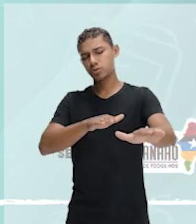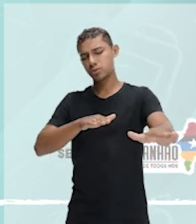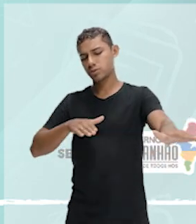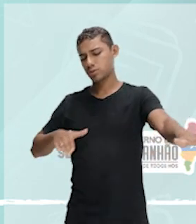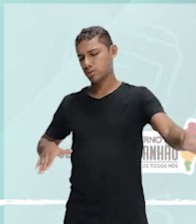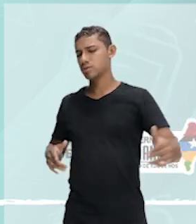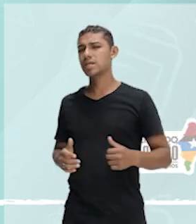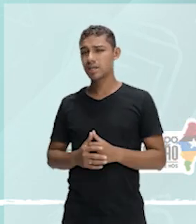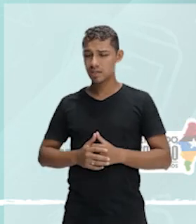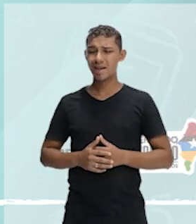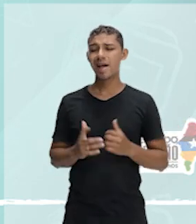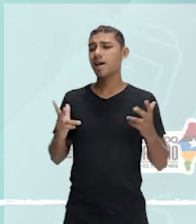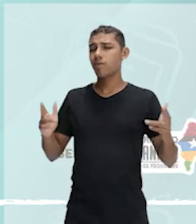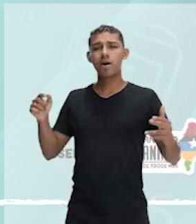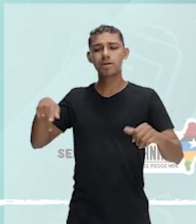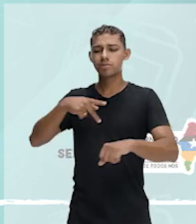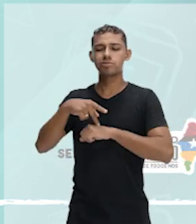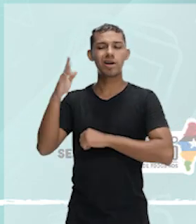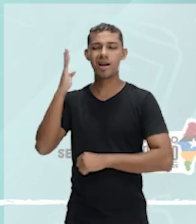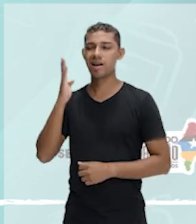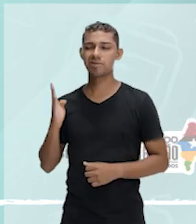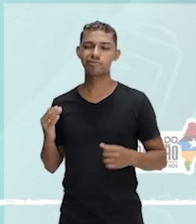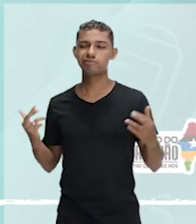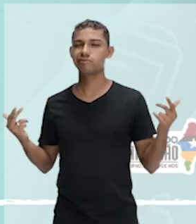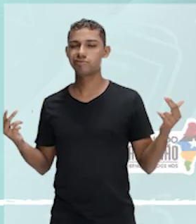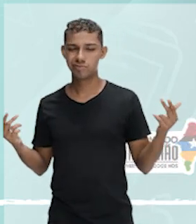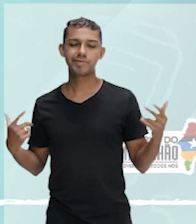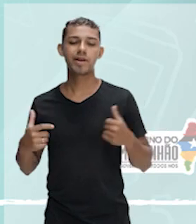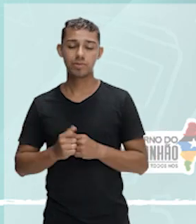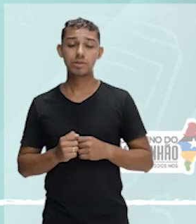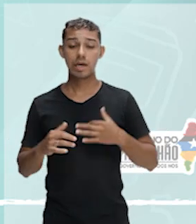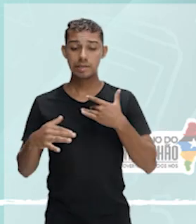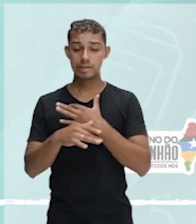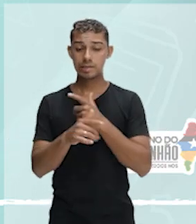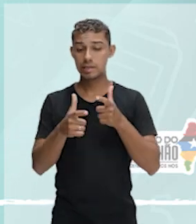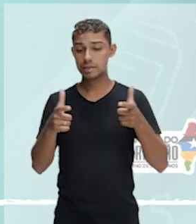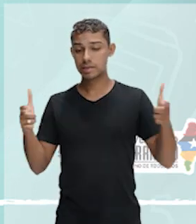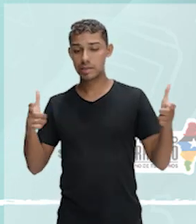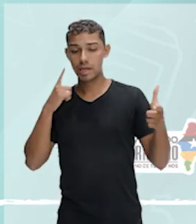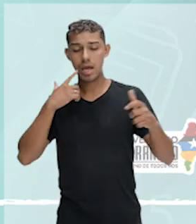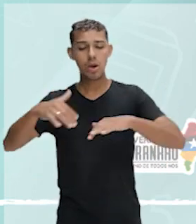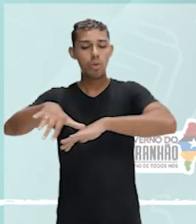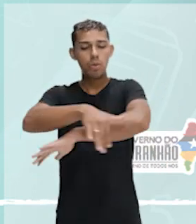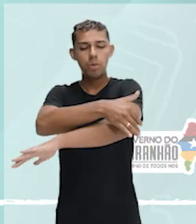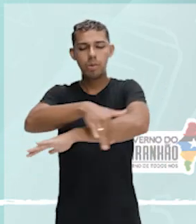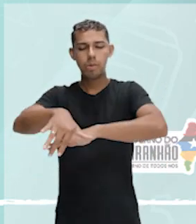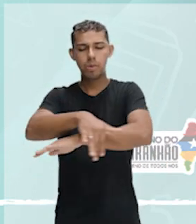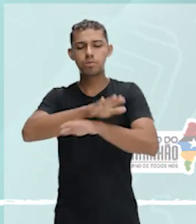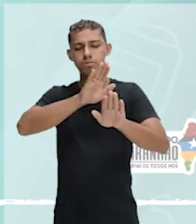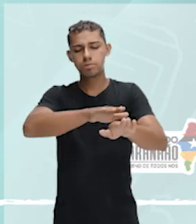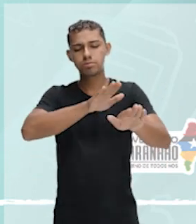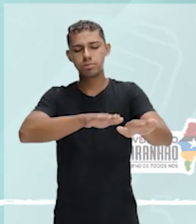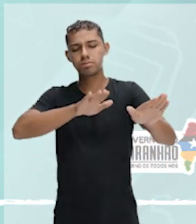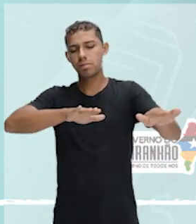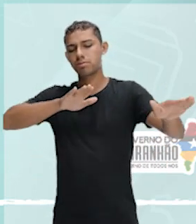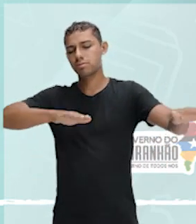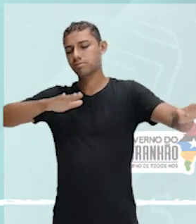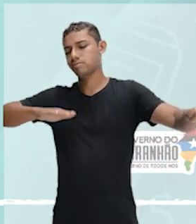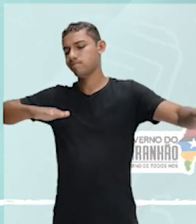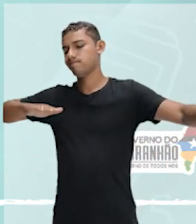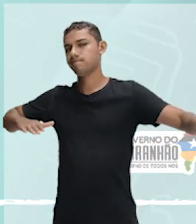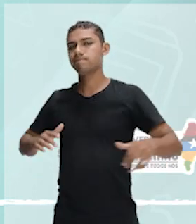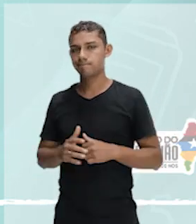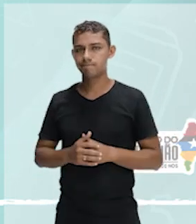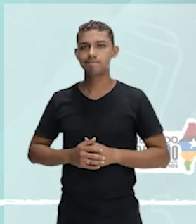né, gente? Então, assim como todas as cidades grandes, tem sempre ruas e avenidas lotadas, né, congestionadas,